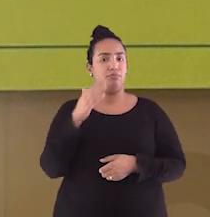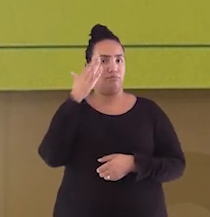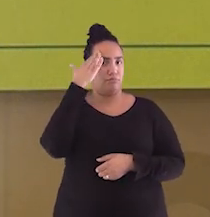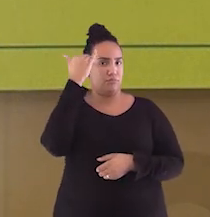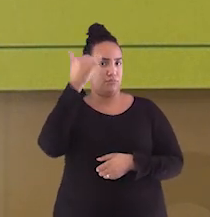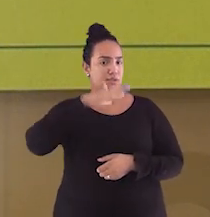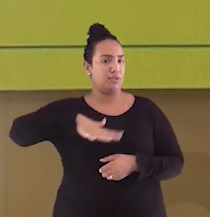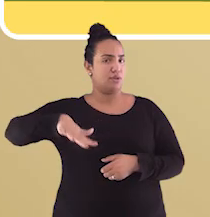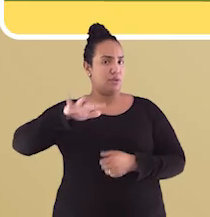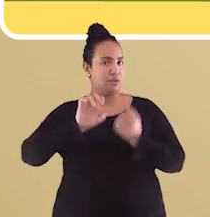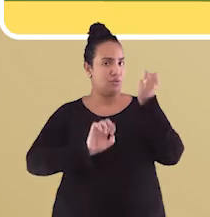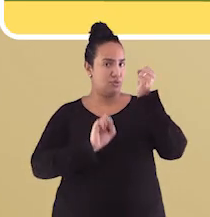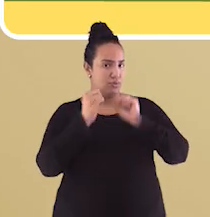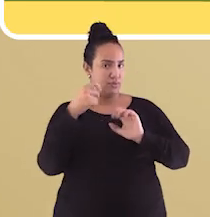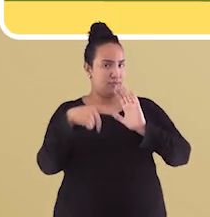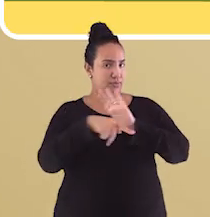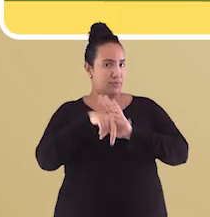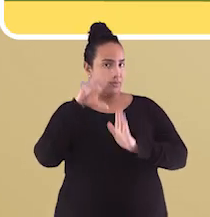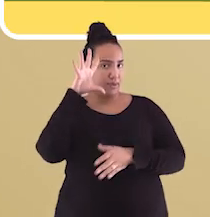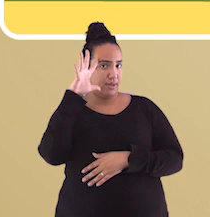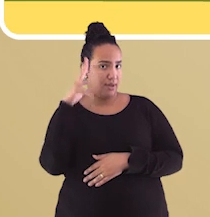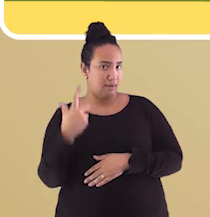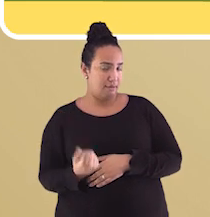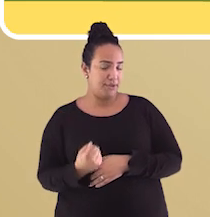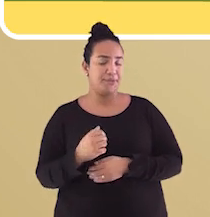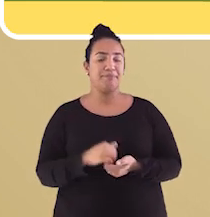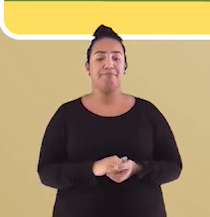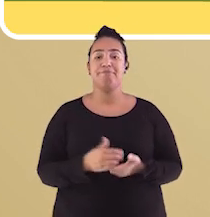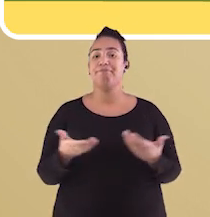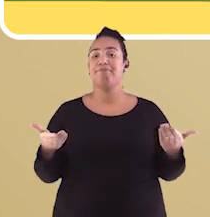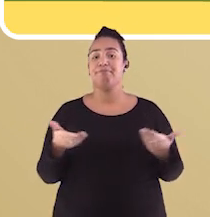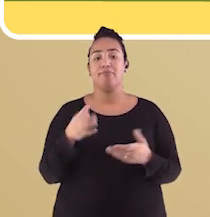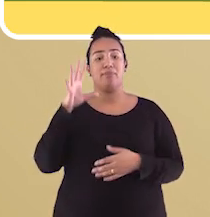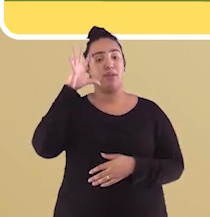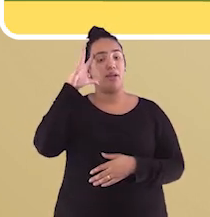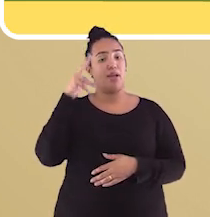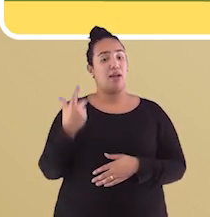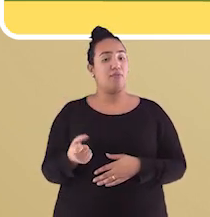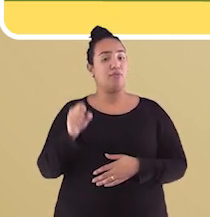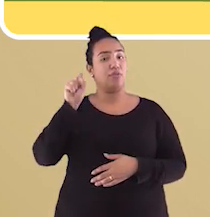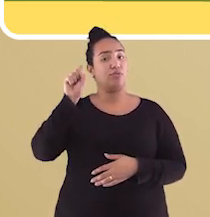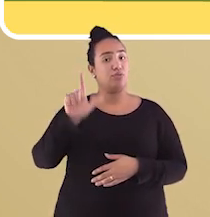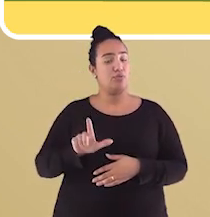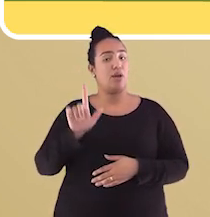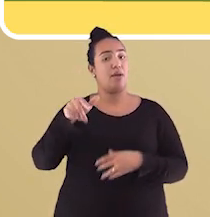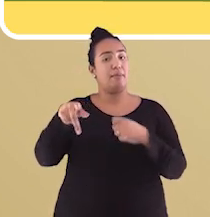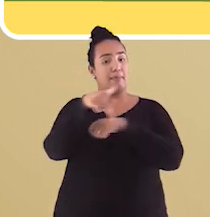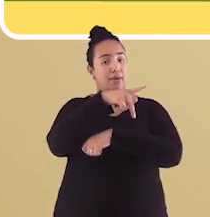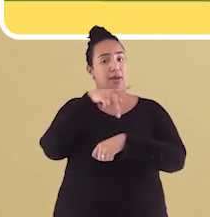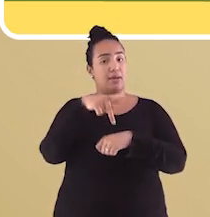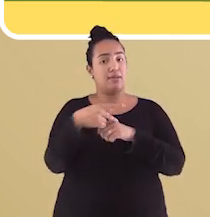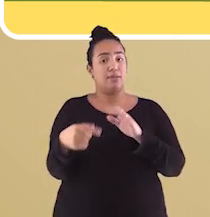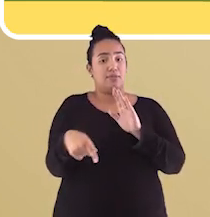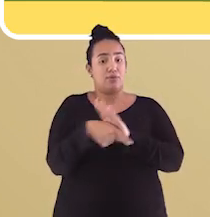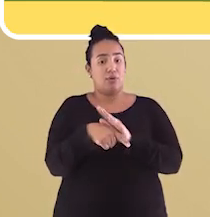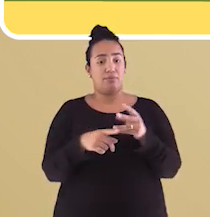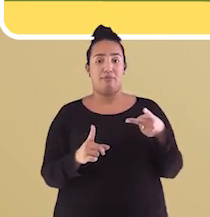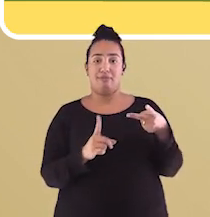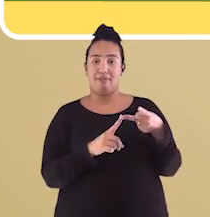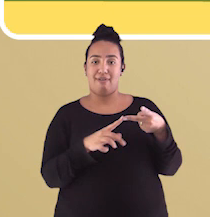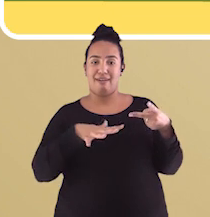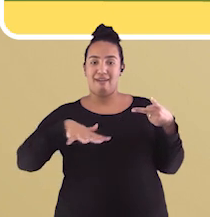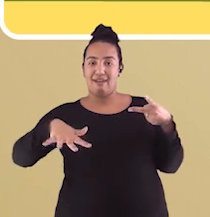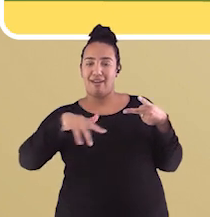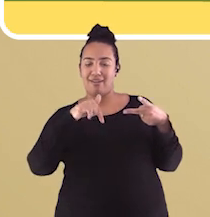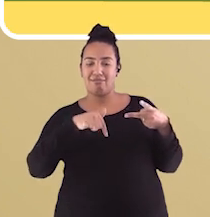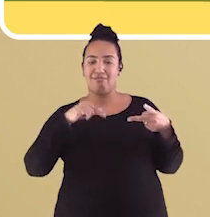industrial africano. A África do Sul é um país da região subsaariana, que apresenta grandes contrastes